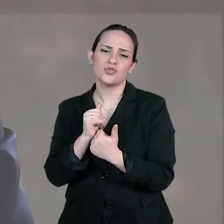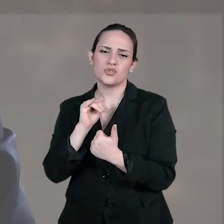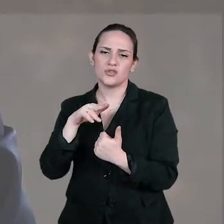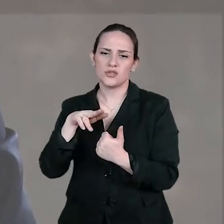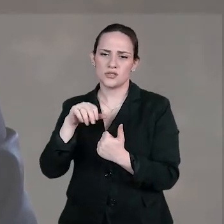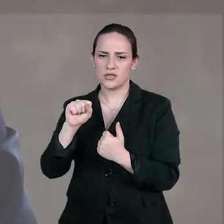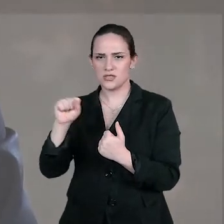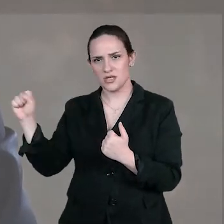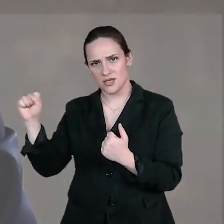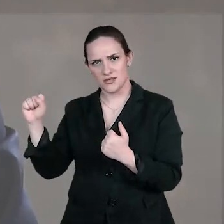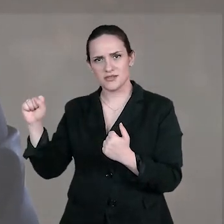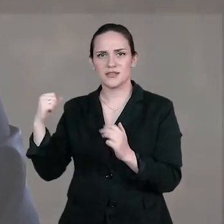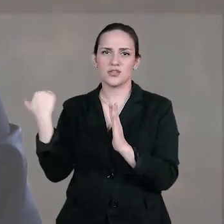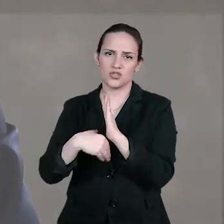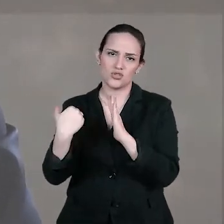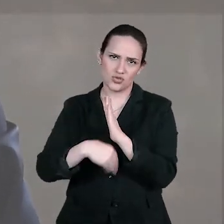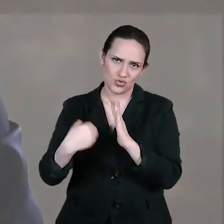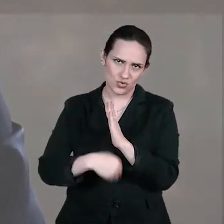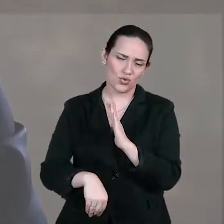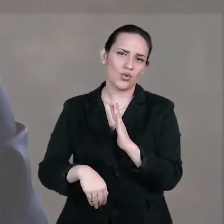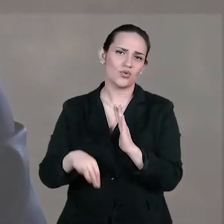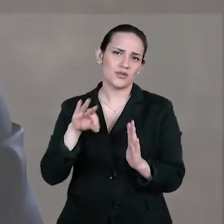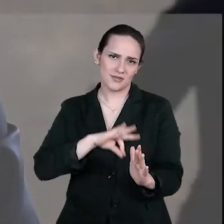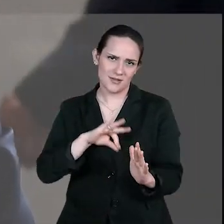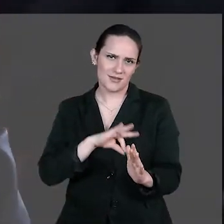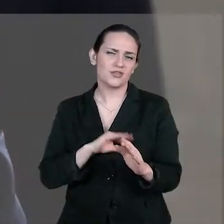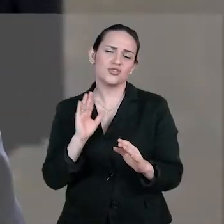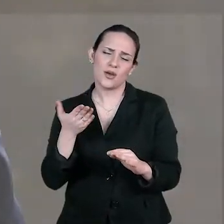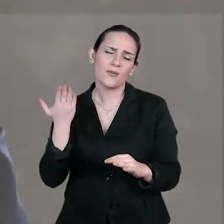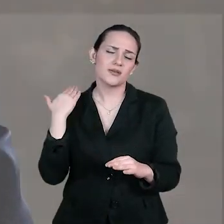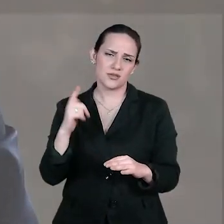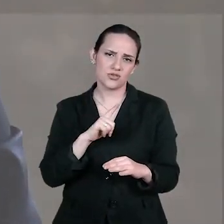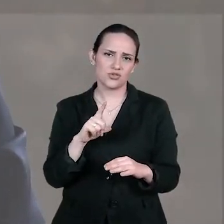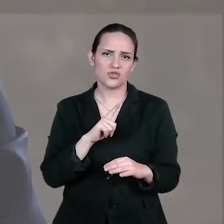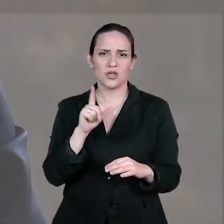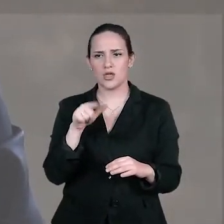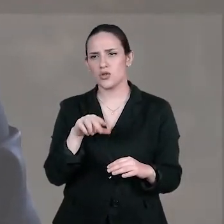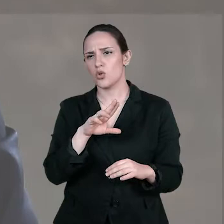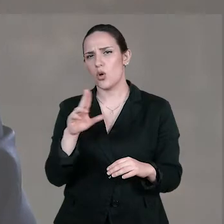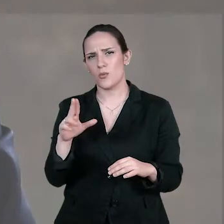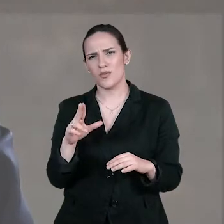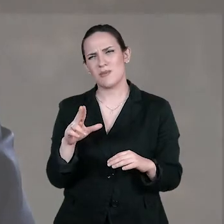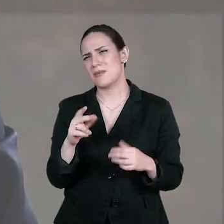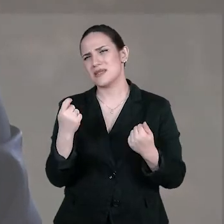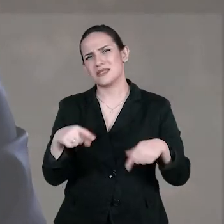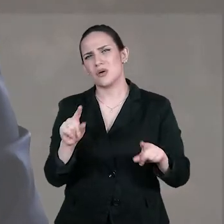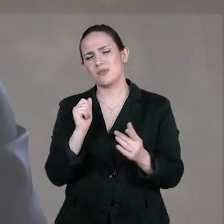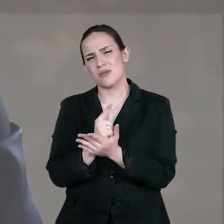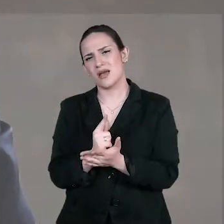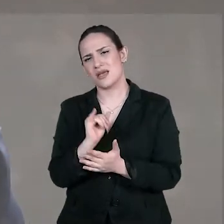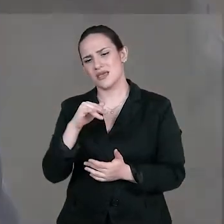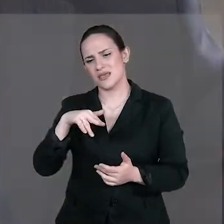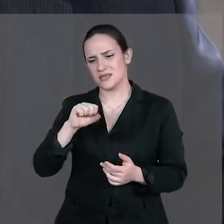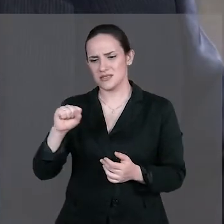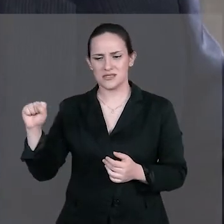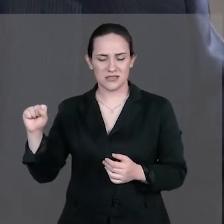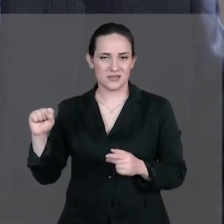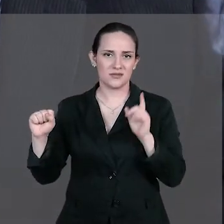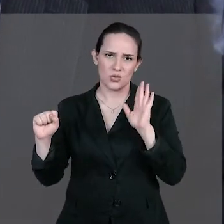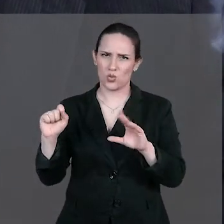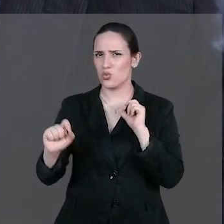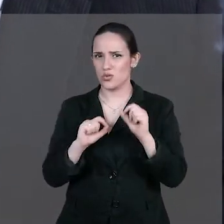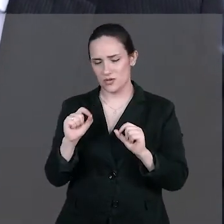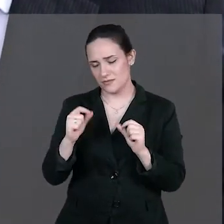previdenciária incidente em folha, que já foi feito no governo anterior, que era algo chamado de desoneração da folha. Então, em tese,